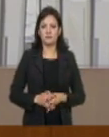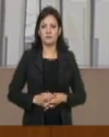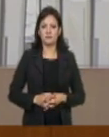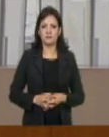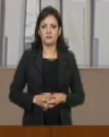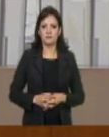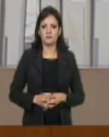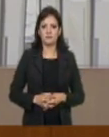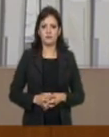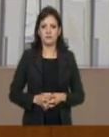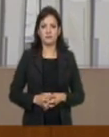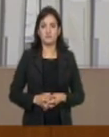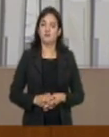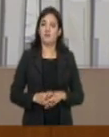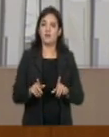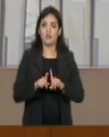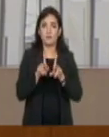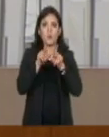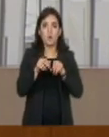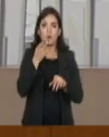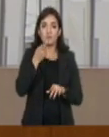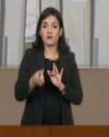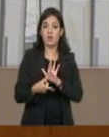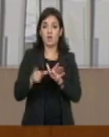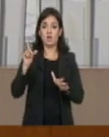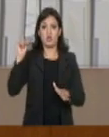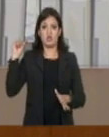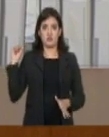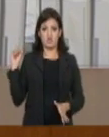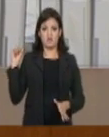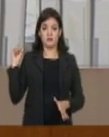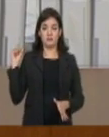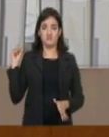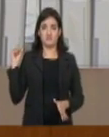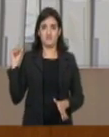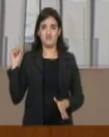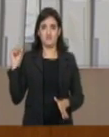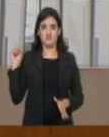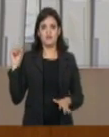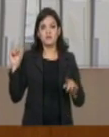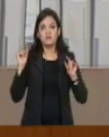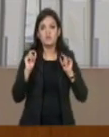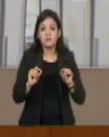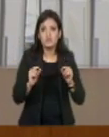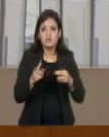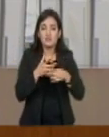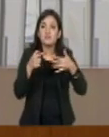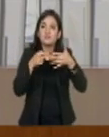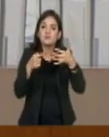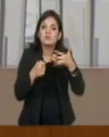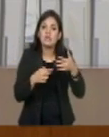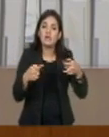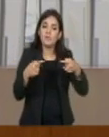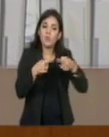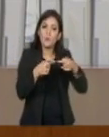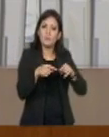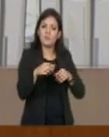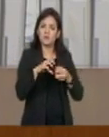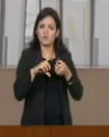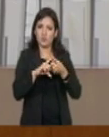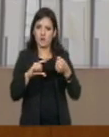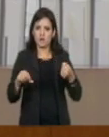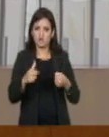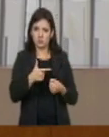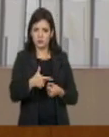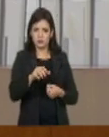e como disse anteriormente, apesar dos aspectos técnicos que já abordei, compatibilidade do artigo 283